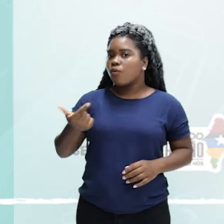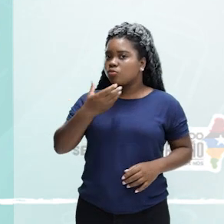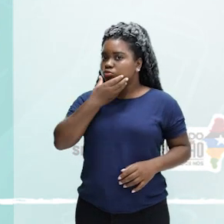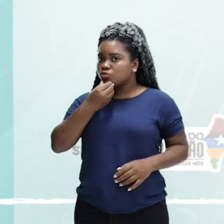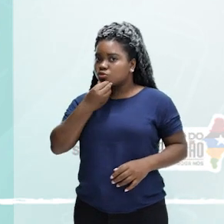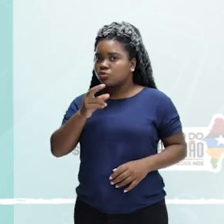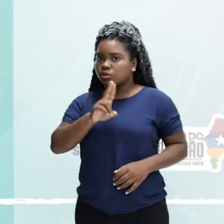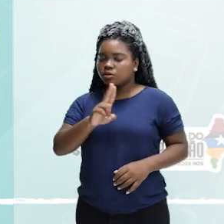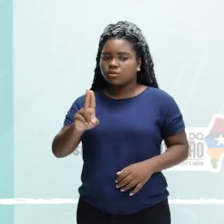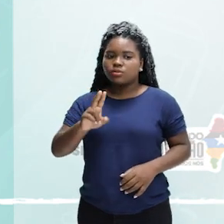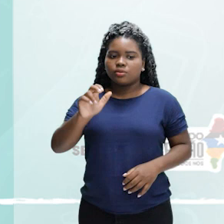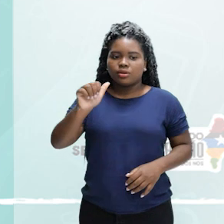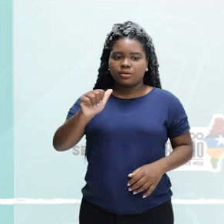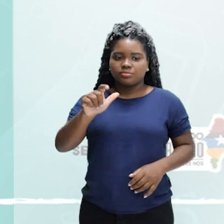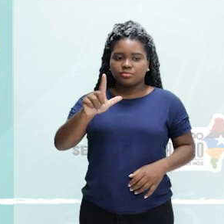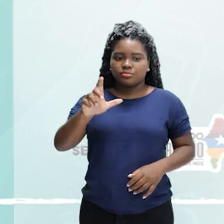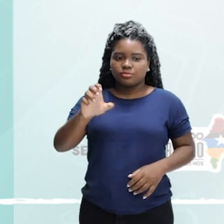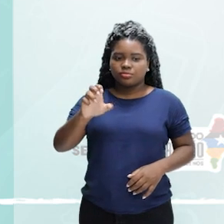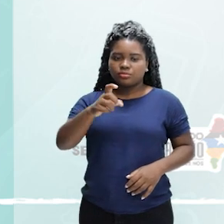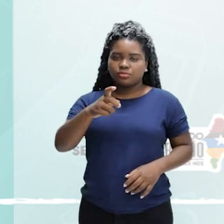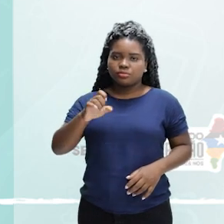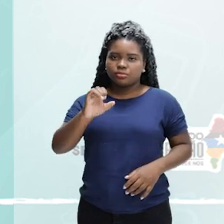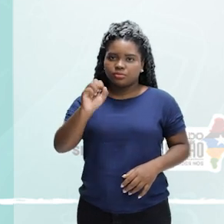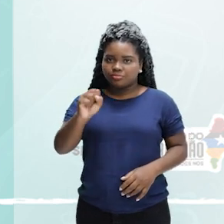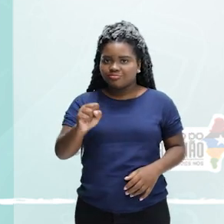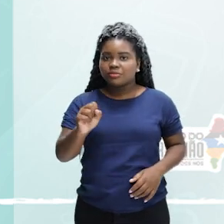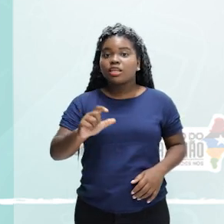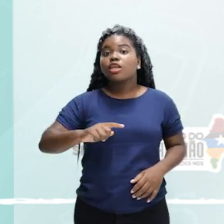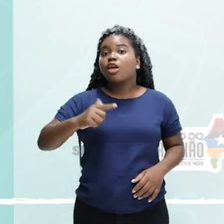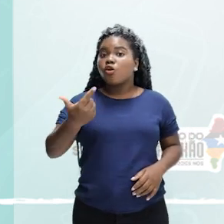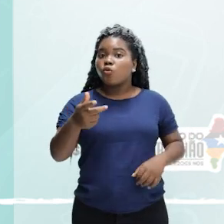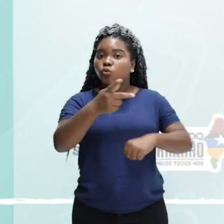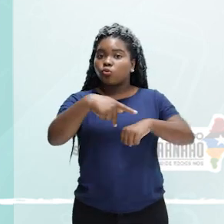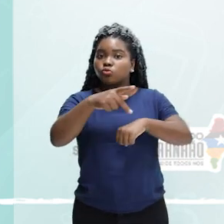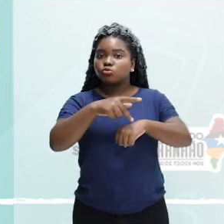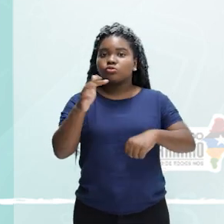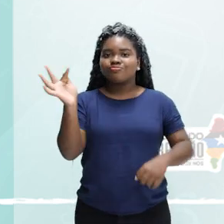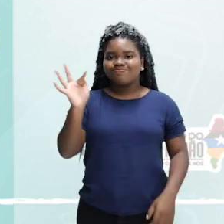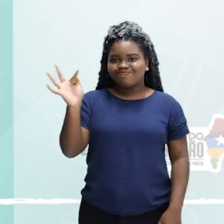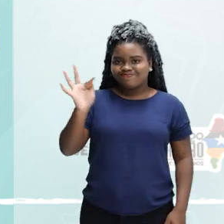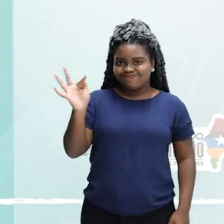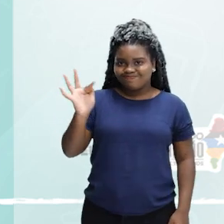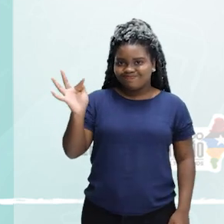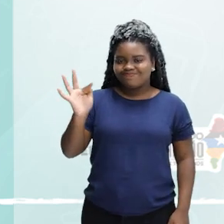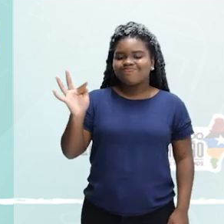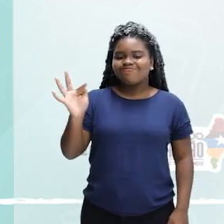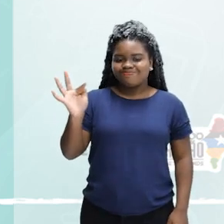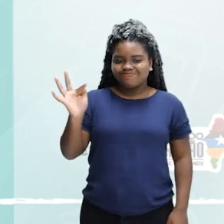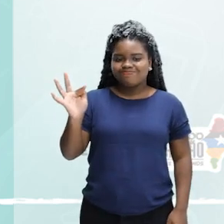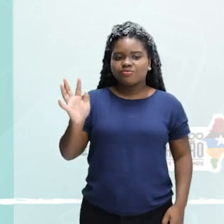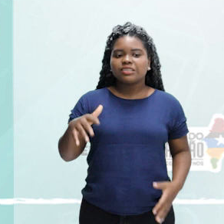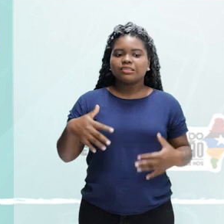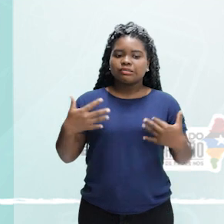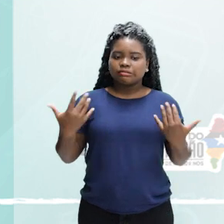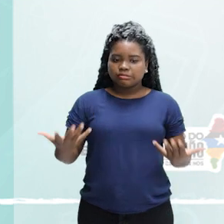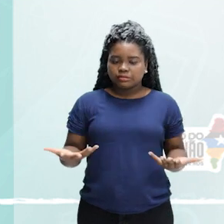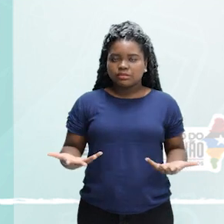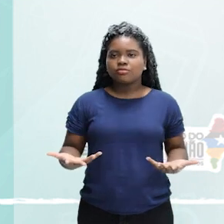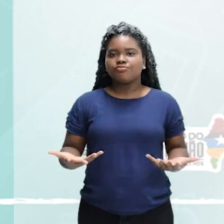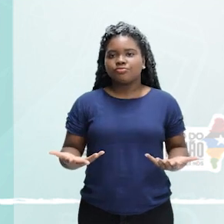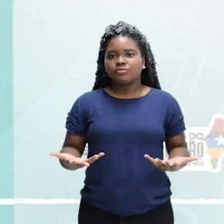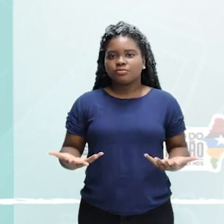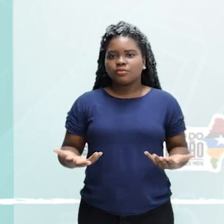chamado Alexis de Tocqueville, que é outro francês também. Tocqueville, ele foi um cara que se dedicou